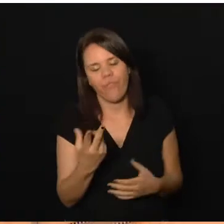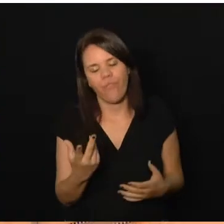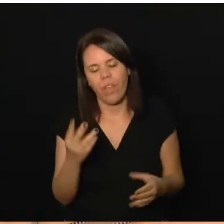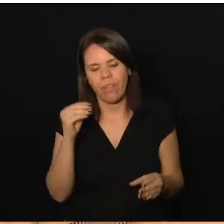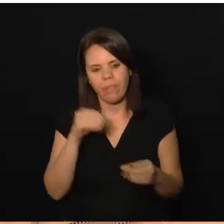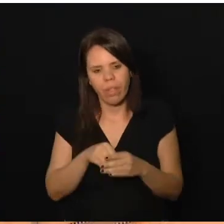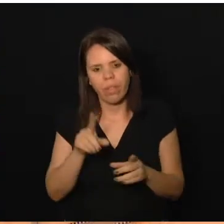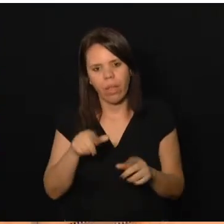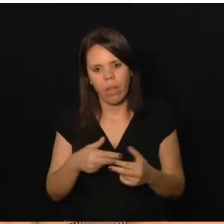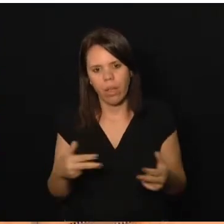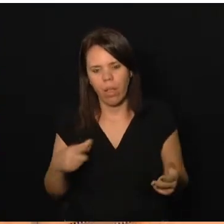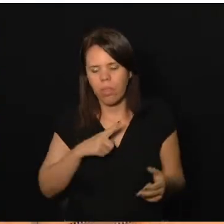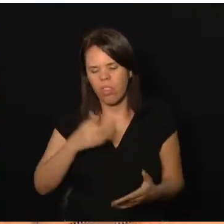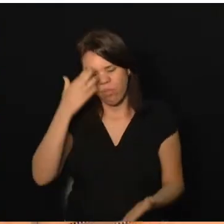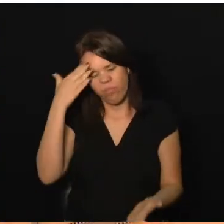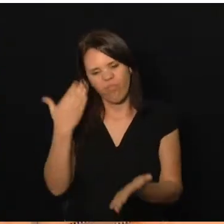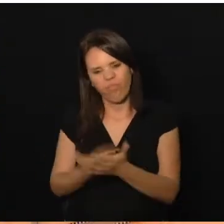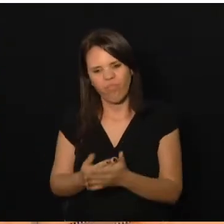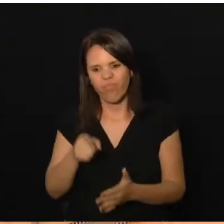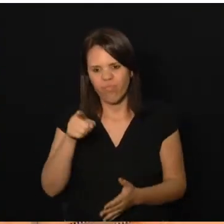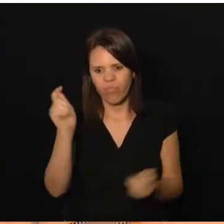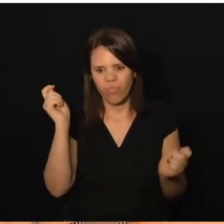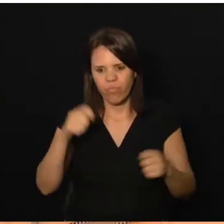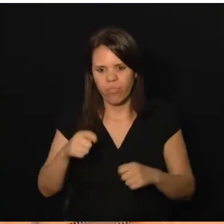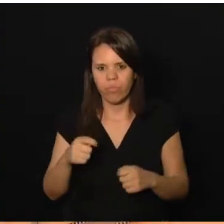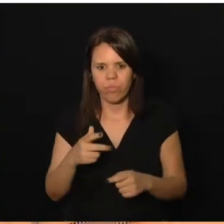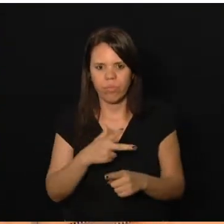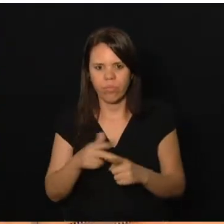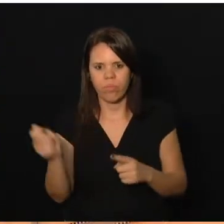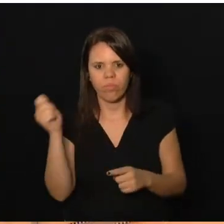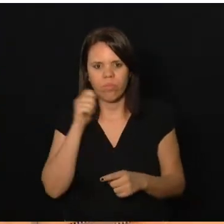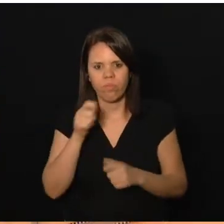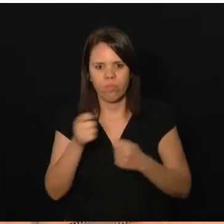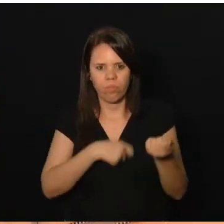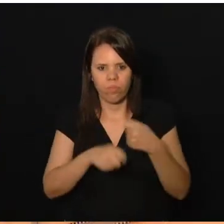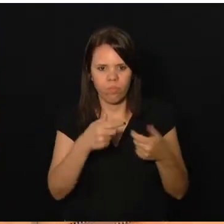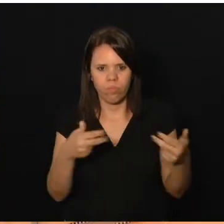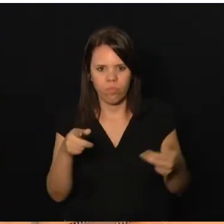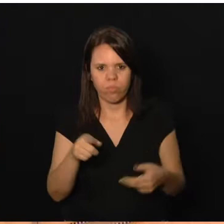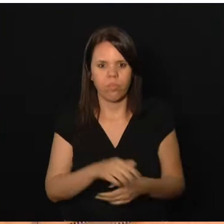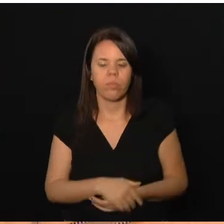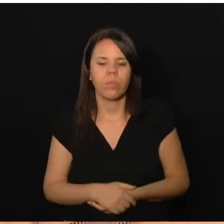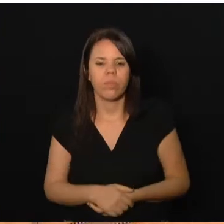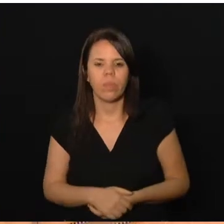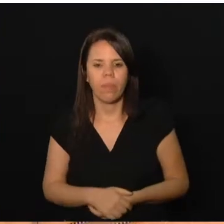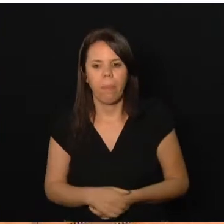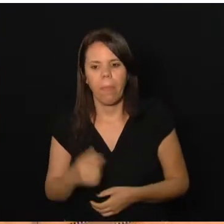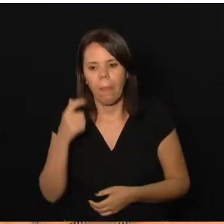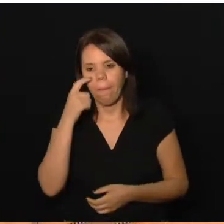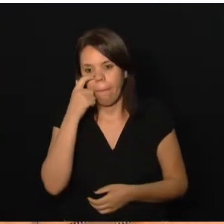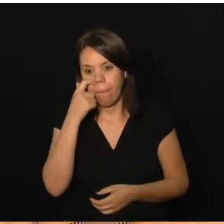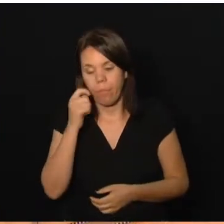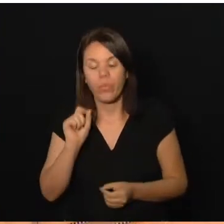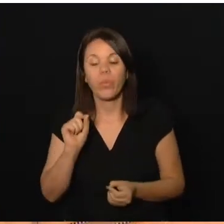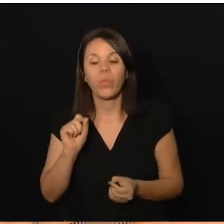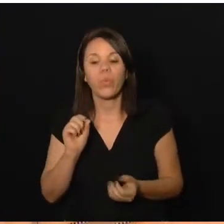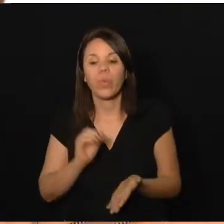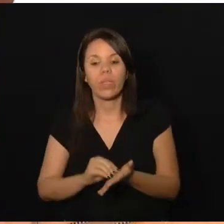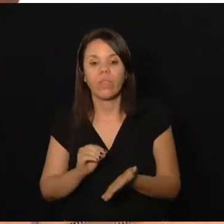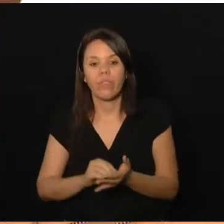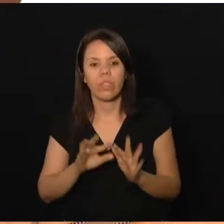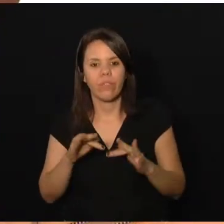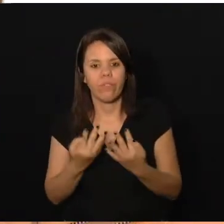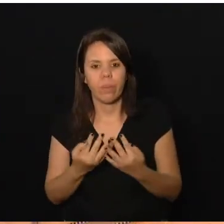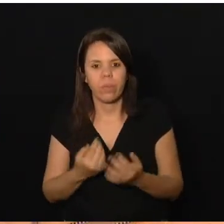pode, filho, eu tenho certeza que você pode conseguir organizar essa situação. Né? Porque o que está faltando? Os pais